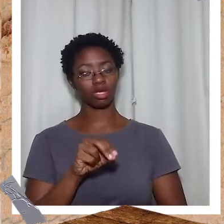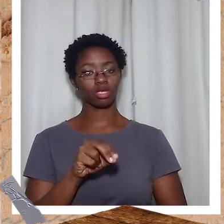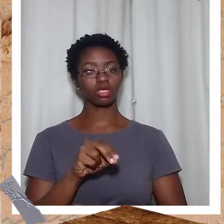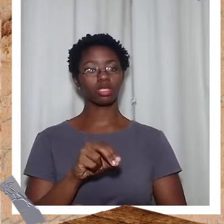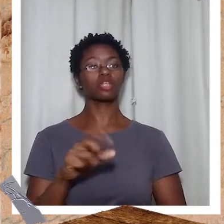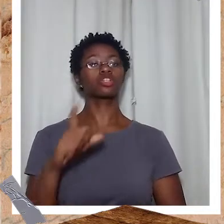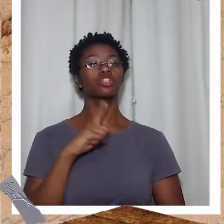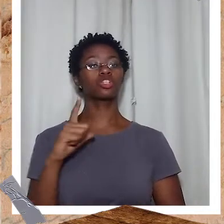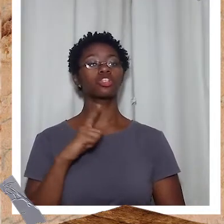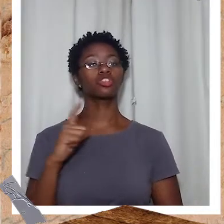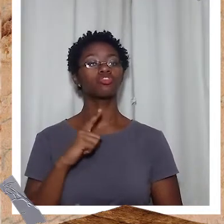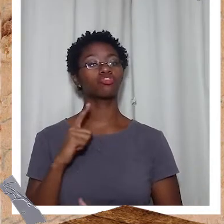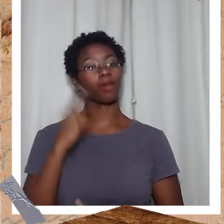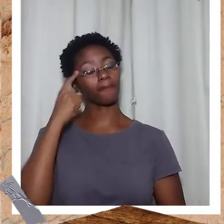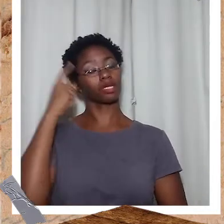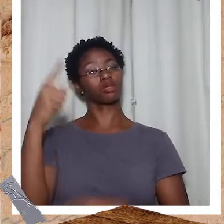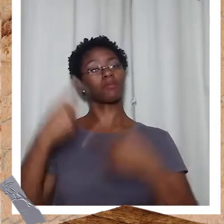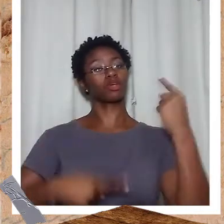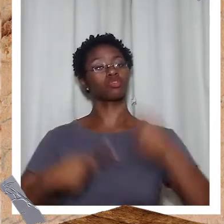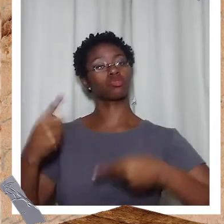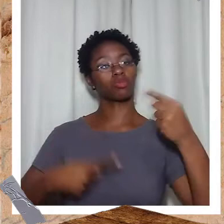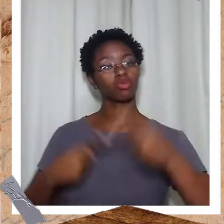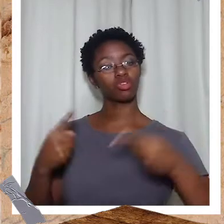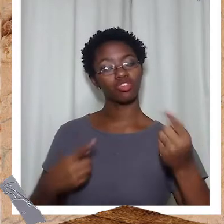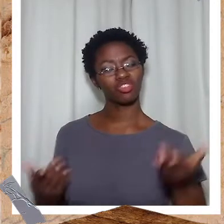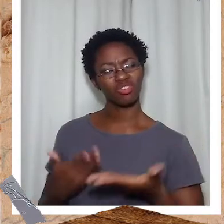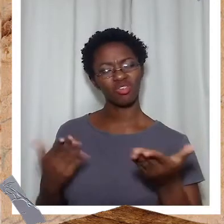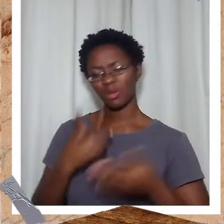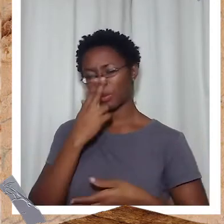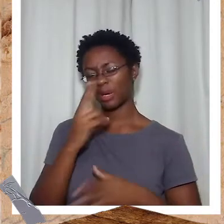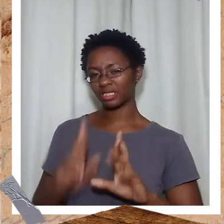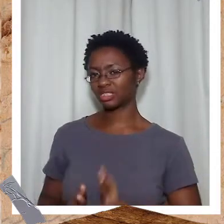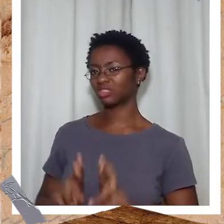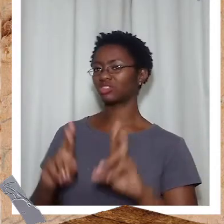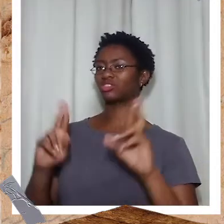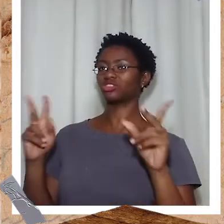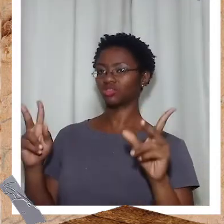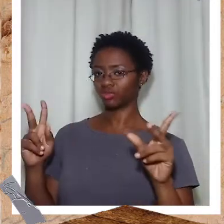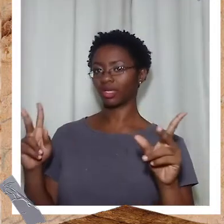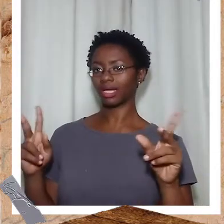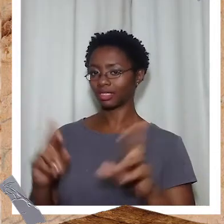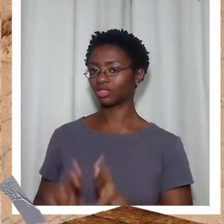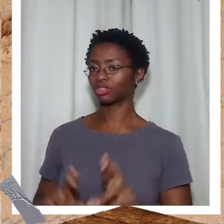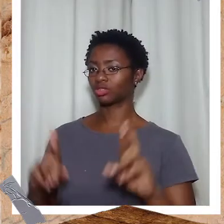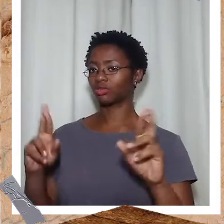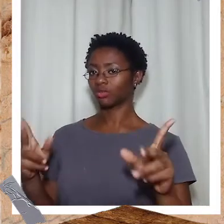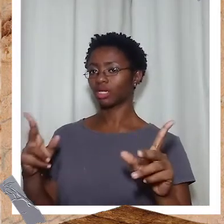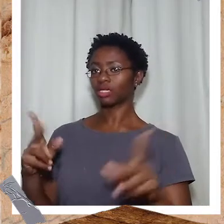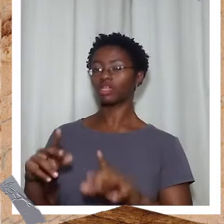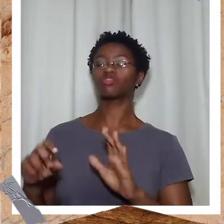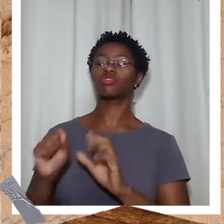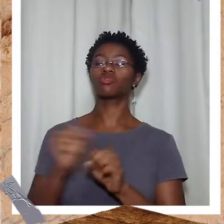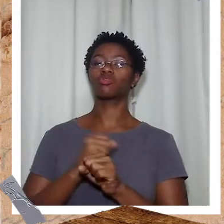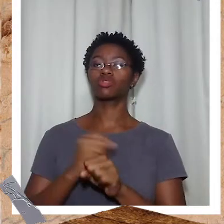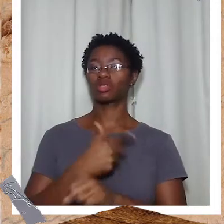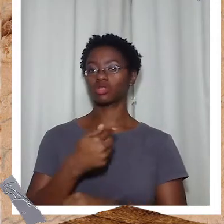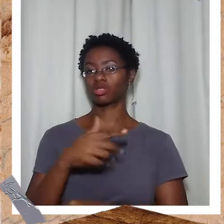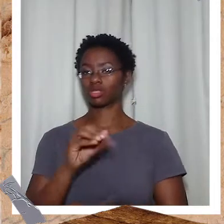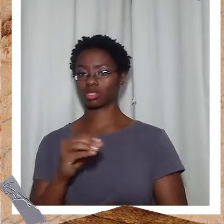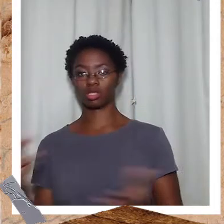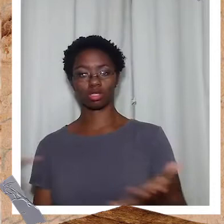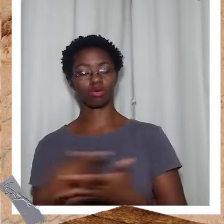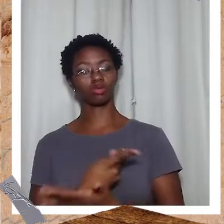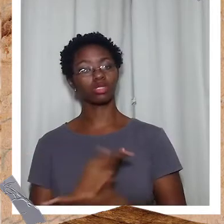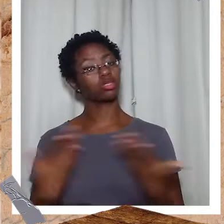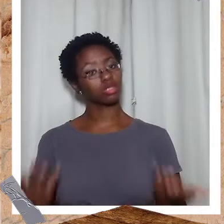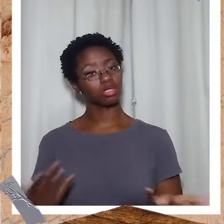que tinham agendas políticas que hoje nos parecem diferentes da ruptura que o movimento negro da década de 70 passou. Então, as